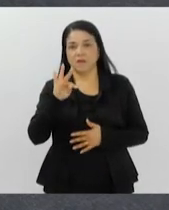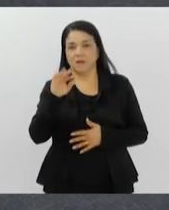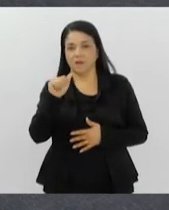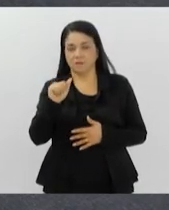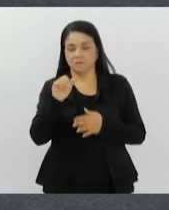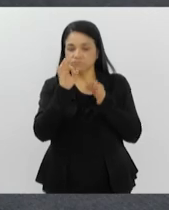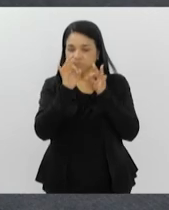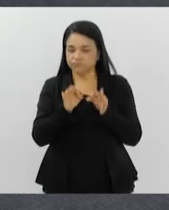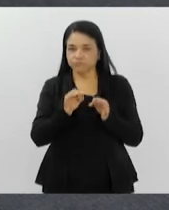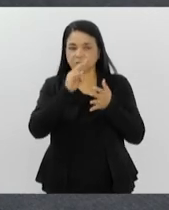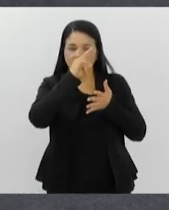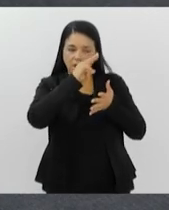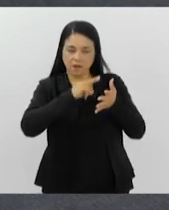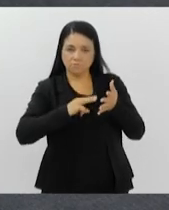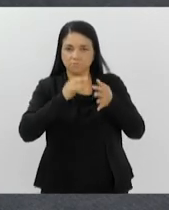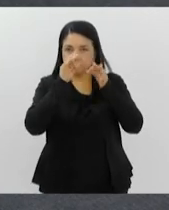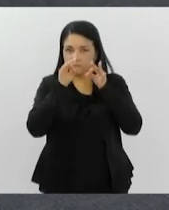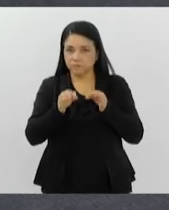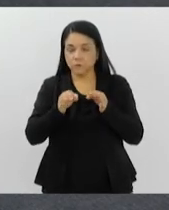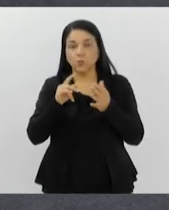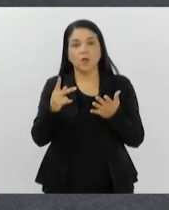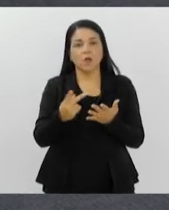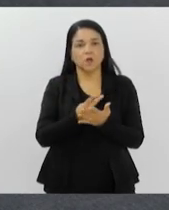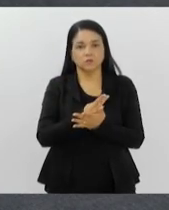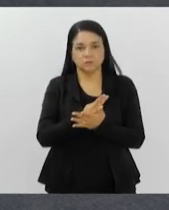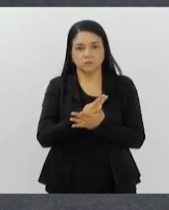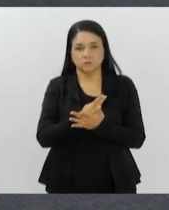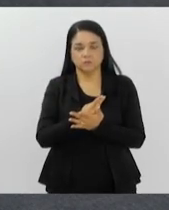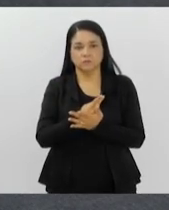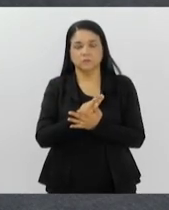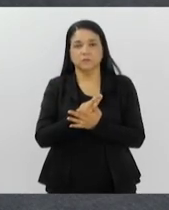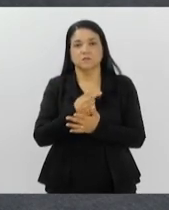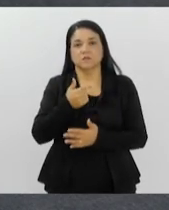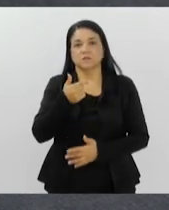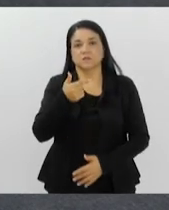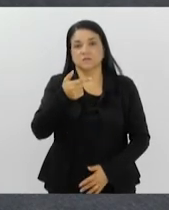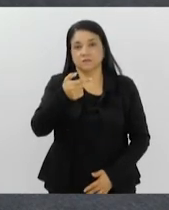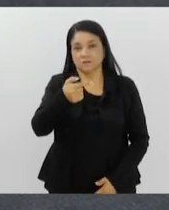com exatidão o ocorrido na